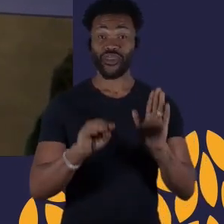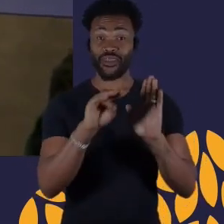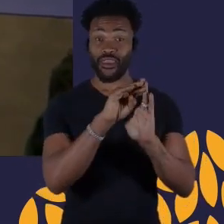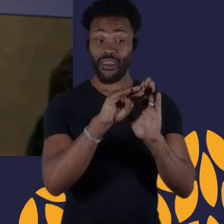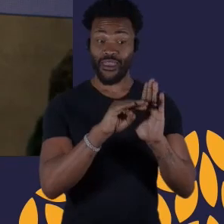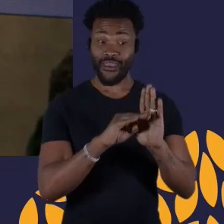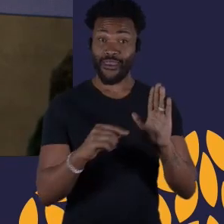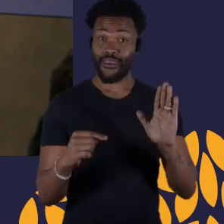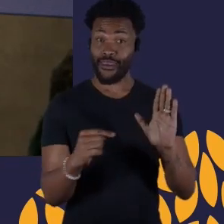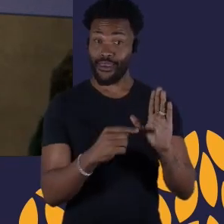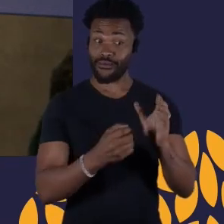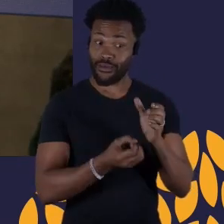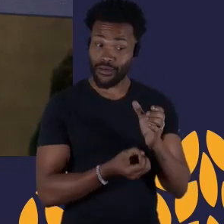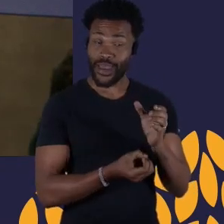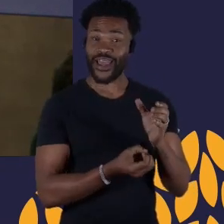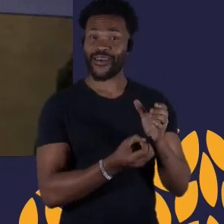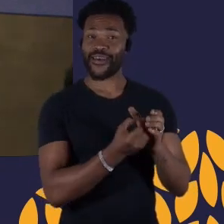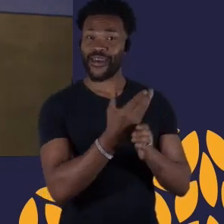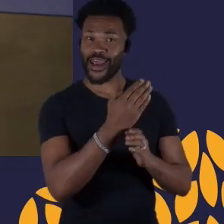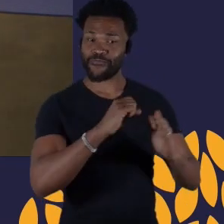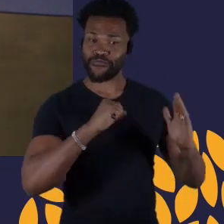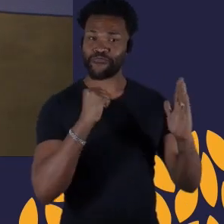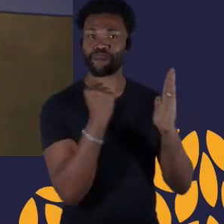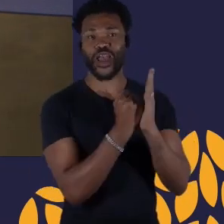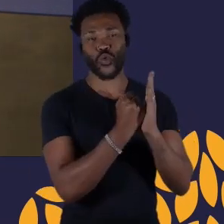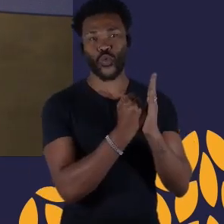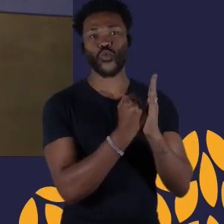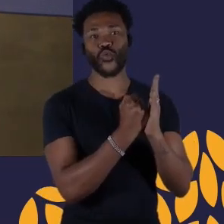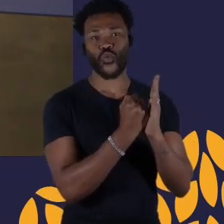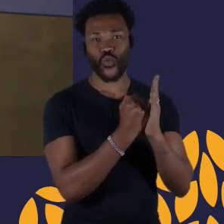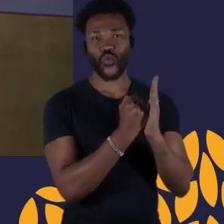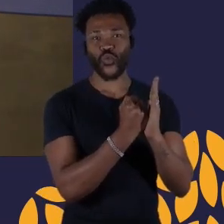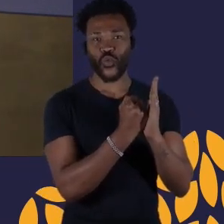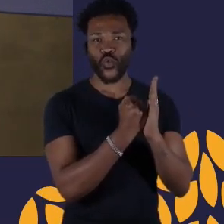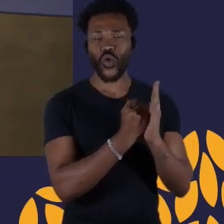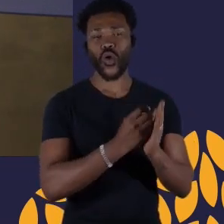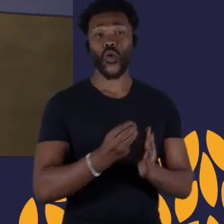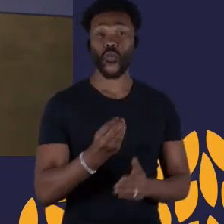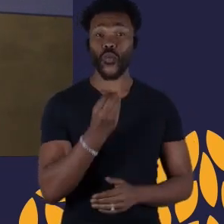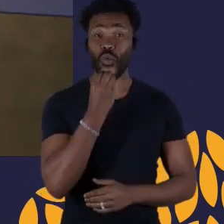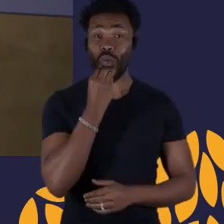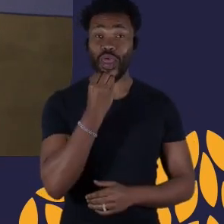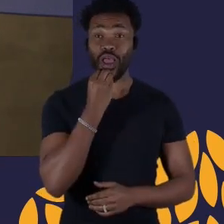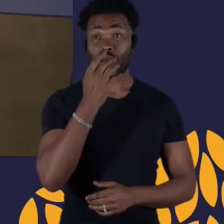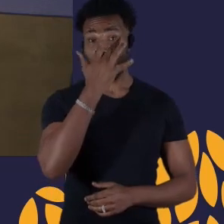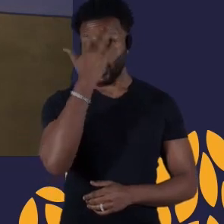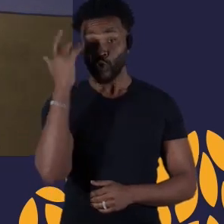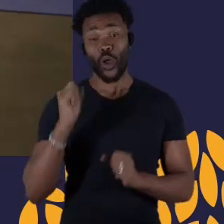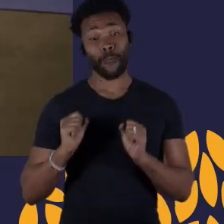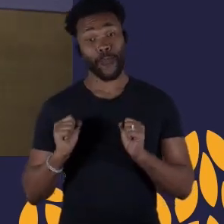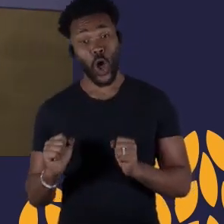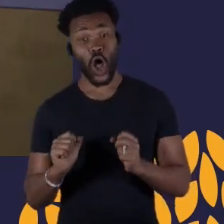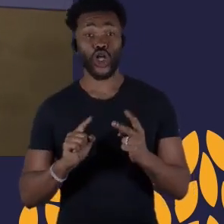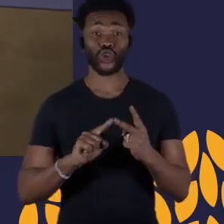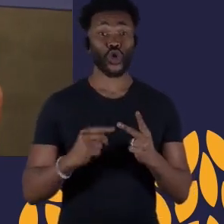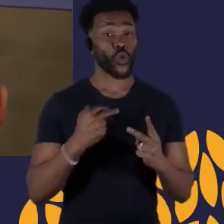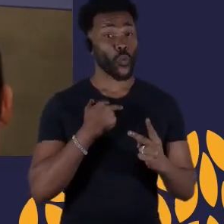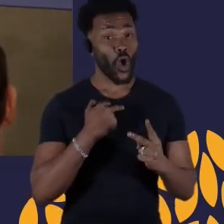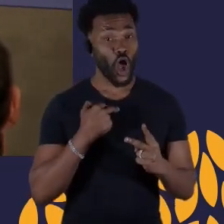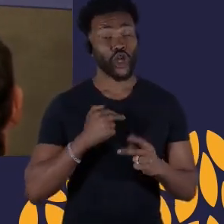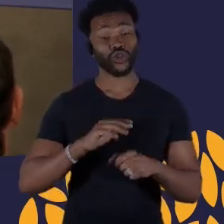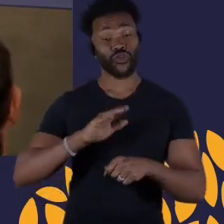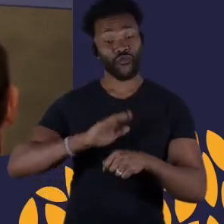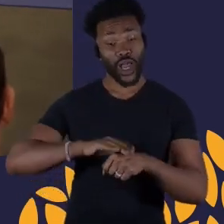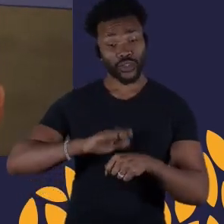Regulamentar é criar o marco, as condições de quem pode e quem não pode